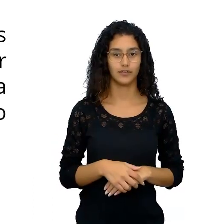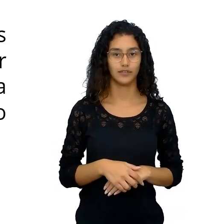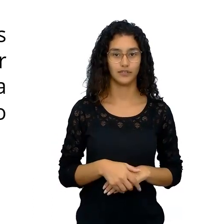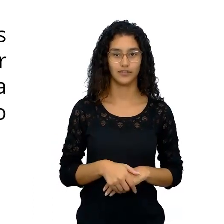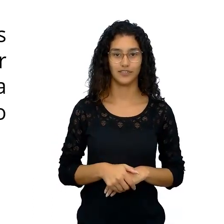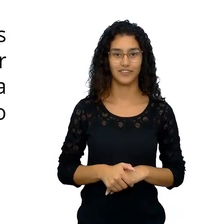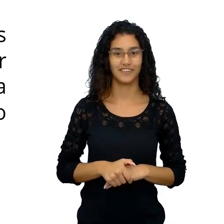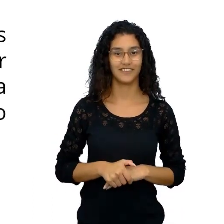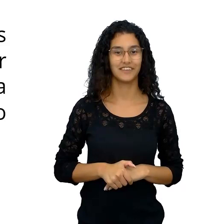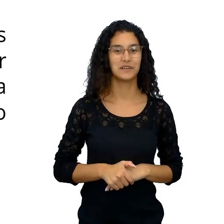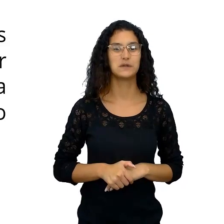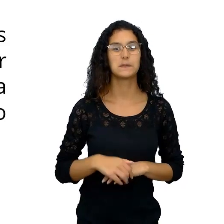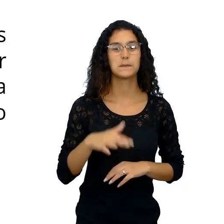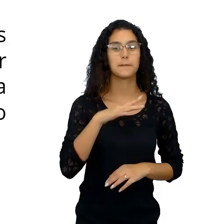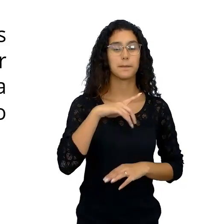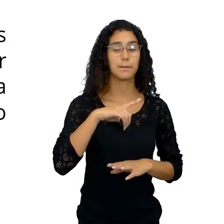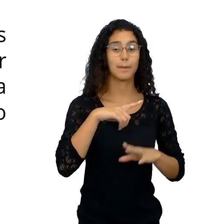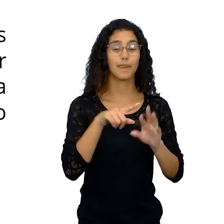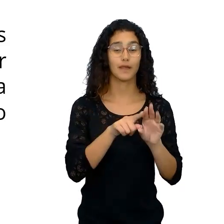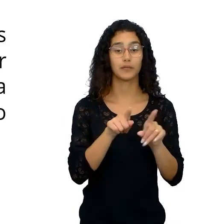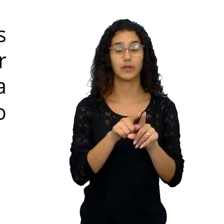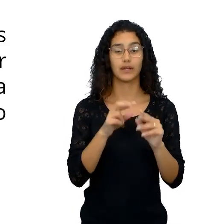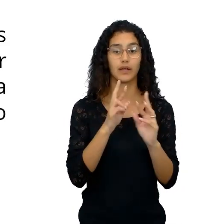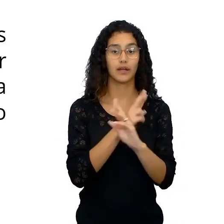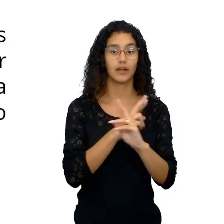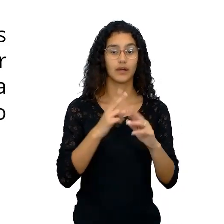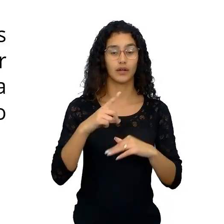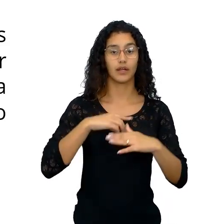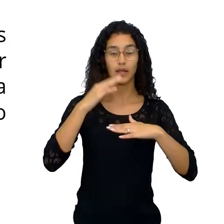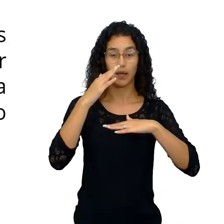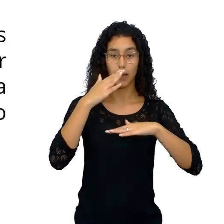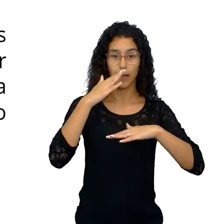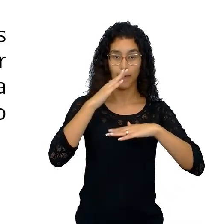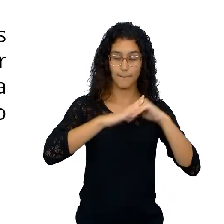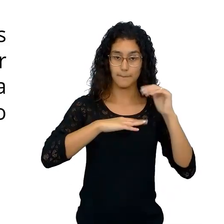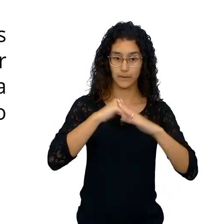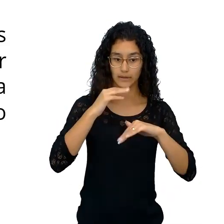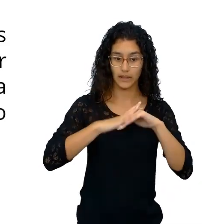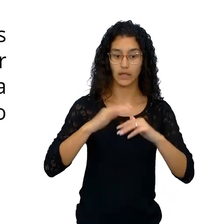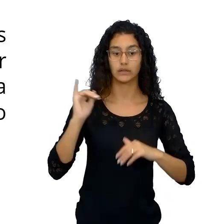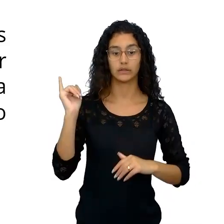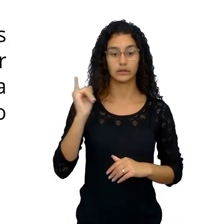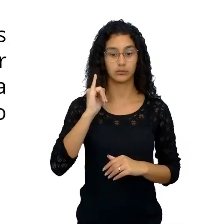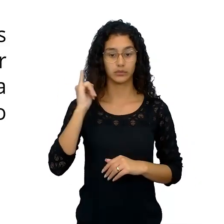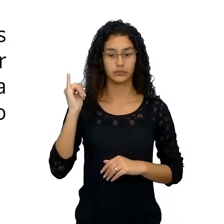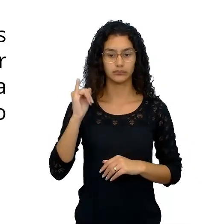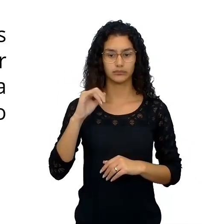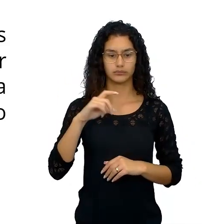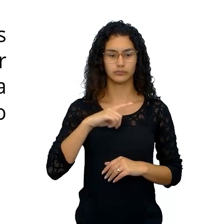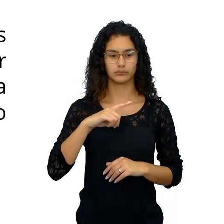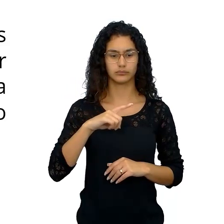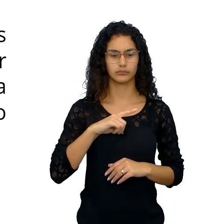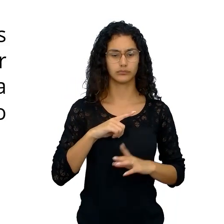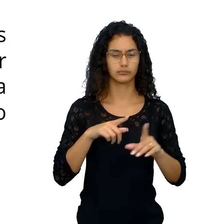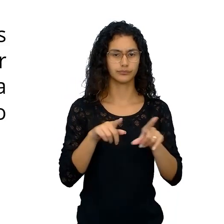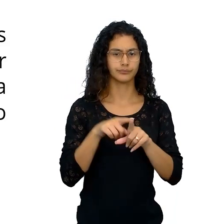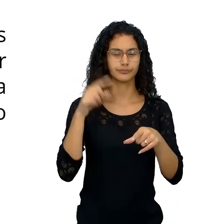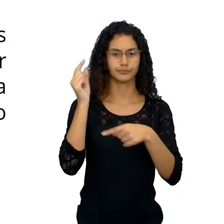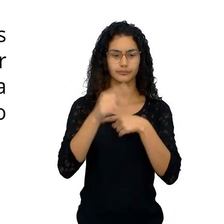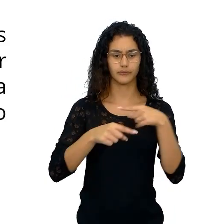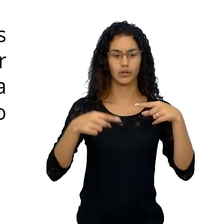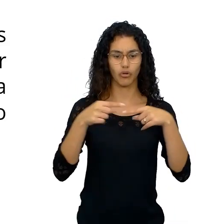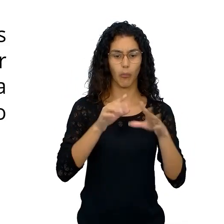identificar e estabelecer relações entre as habilidades essenciais a serem desenvolvidas e os objetivos